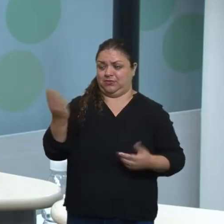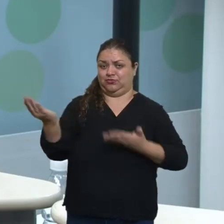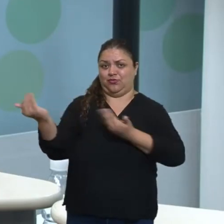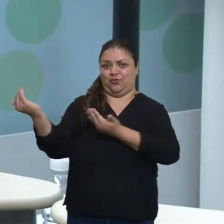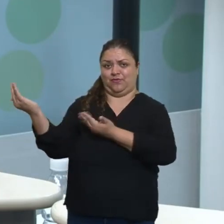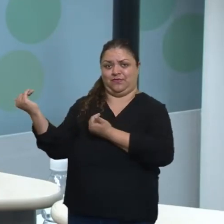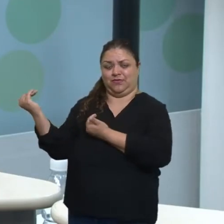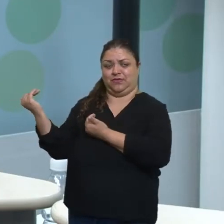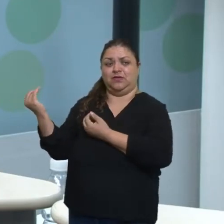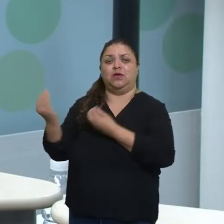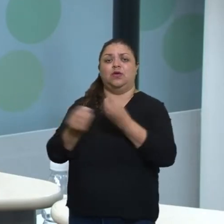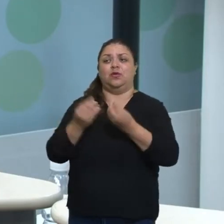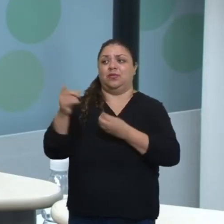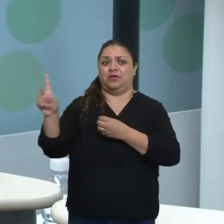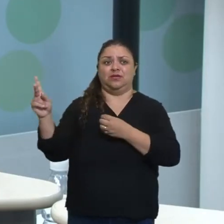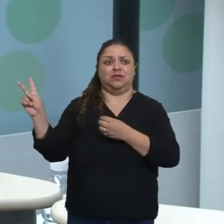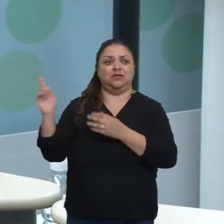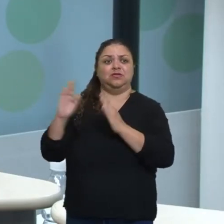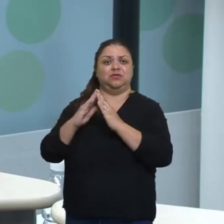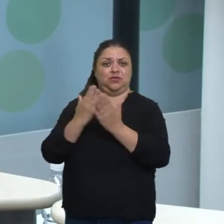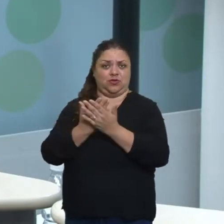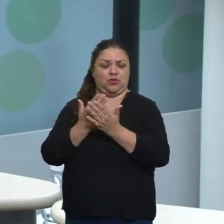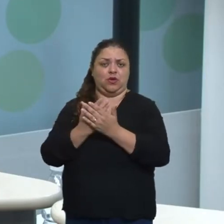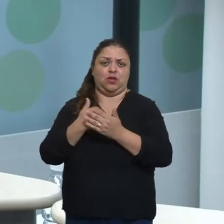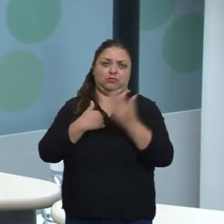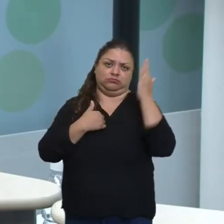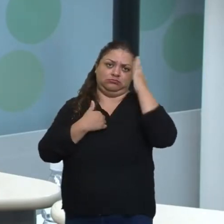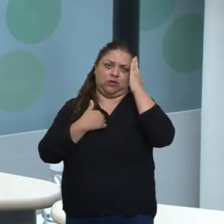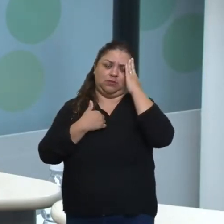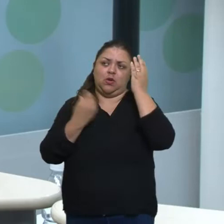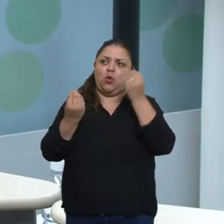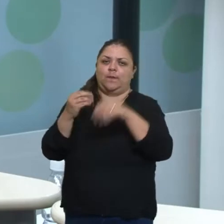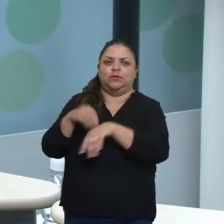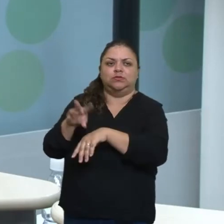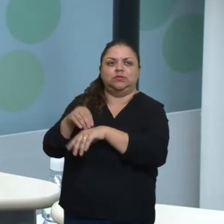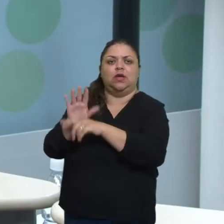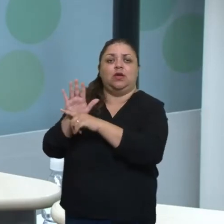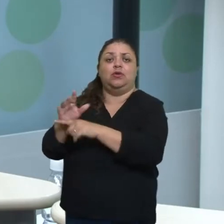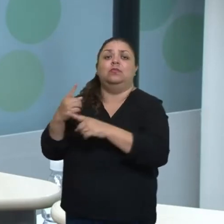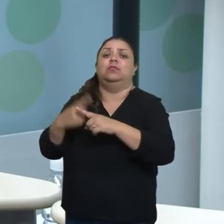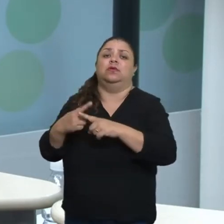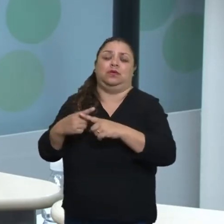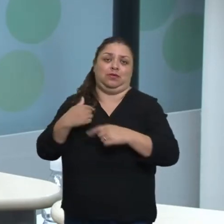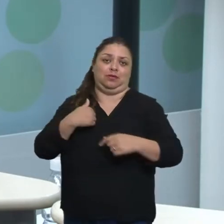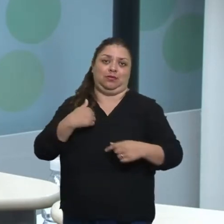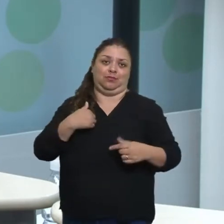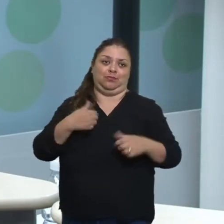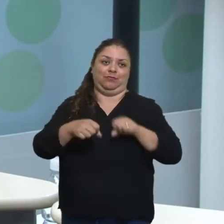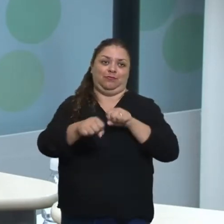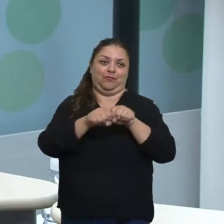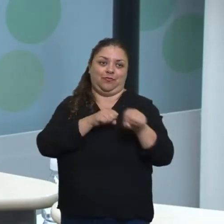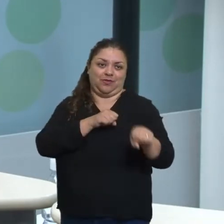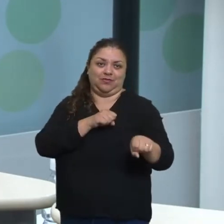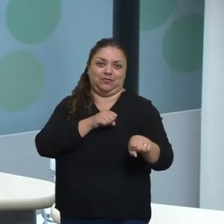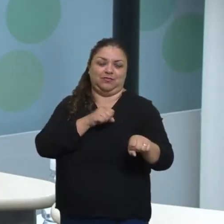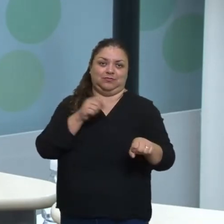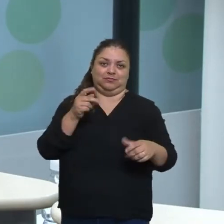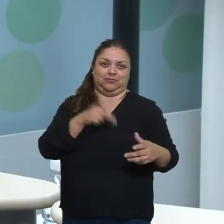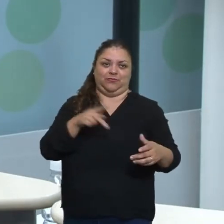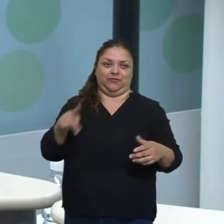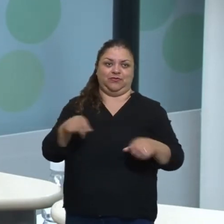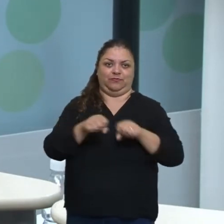percurso deles escolar Eu soube como o auxiliar os meus filhos mas porque eu e aqui uma licenciatura